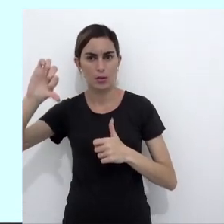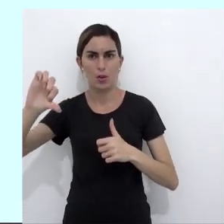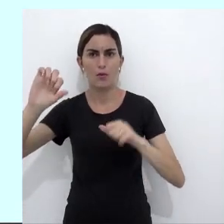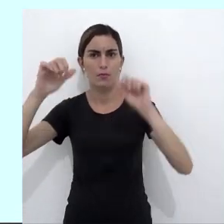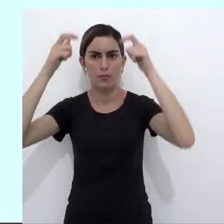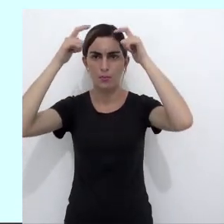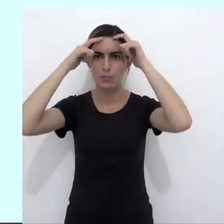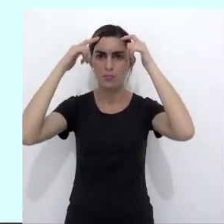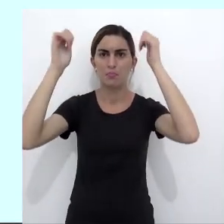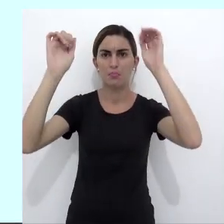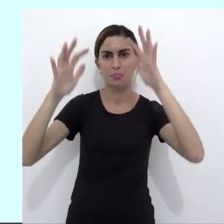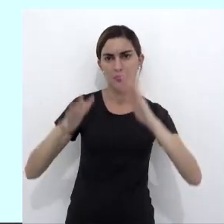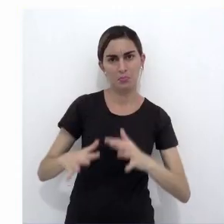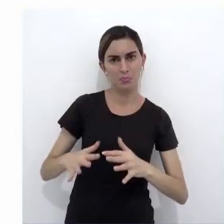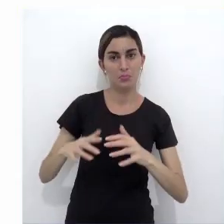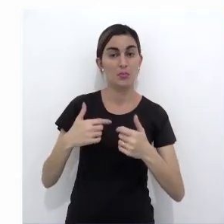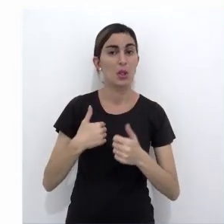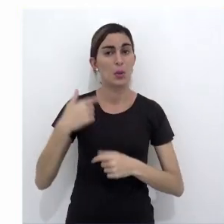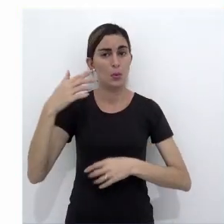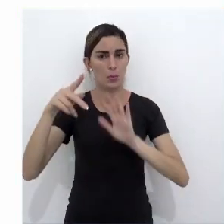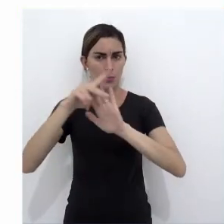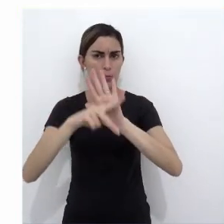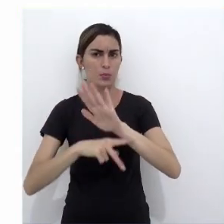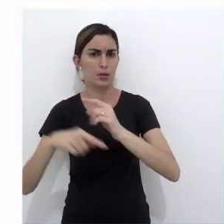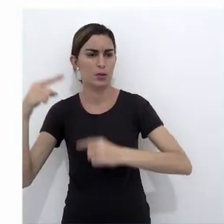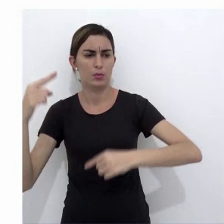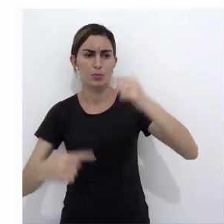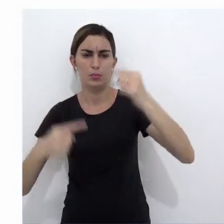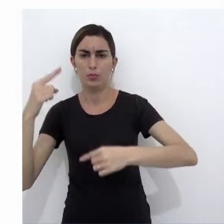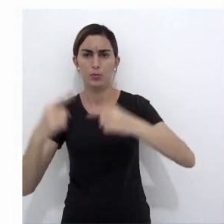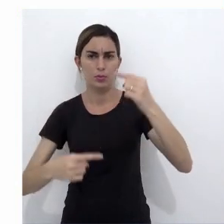1889. Bem, no plano político